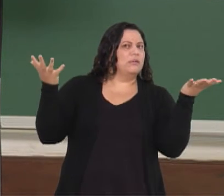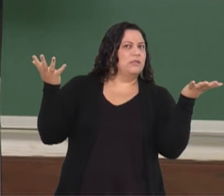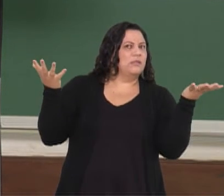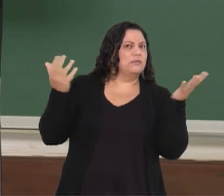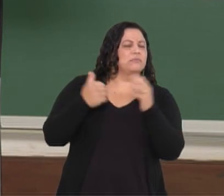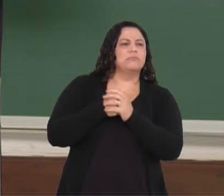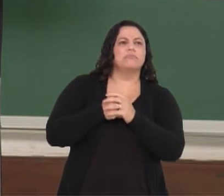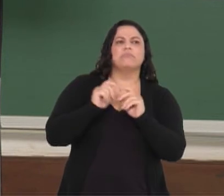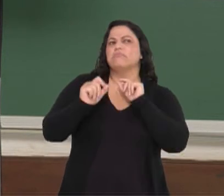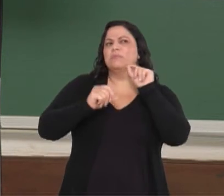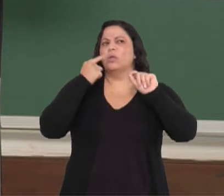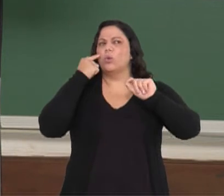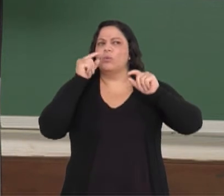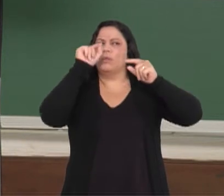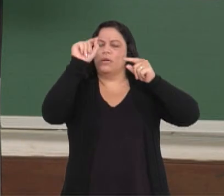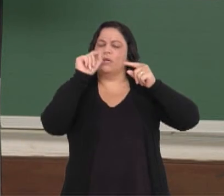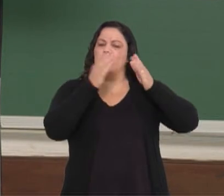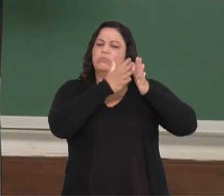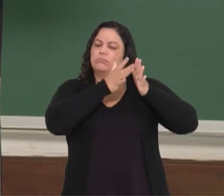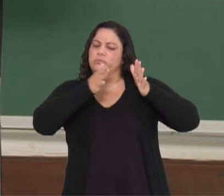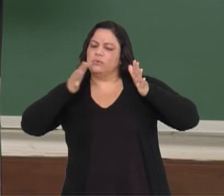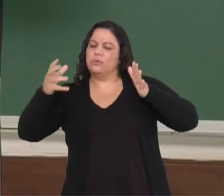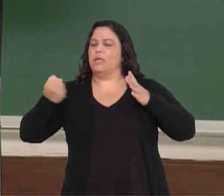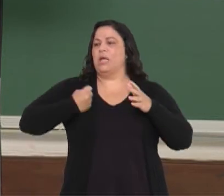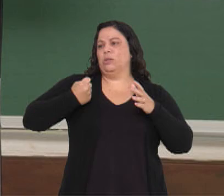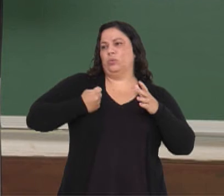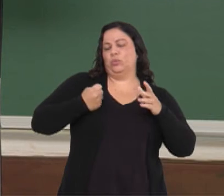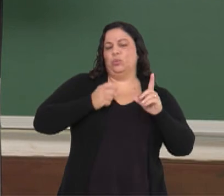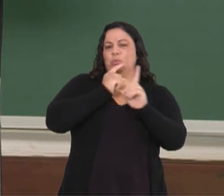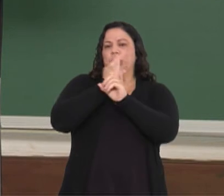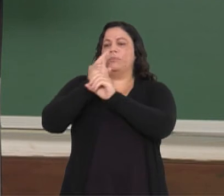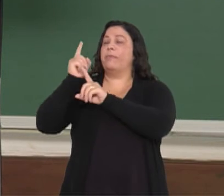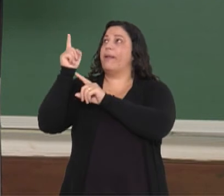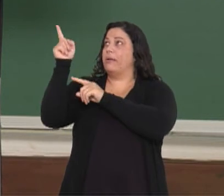quociente. Opa! Então, os demais números encontrados